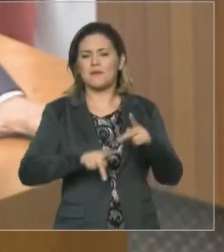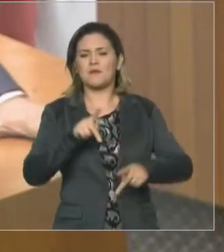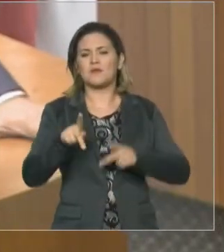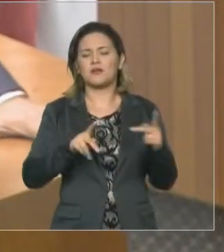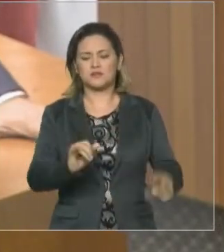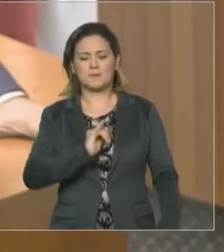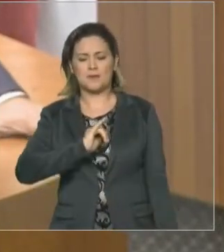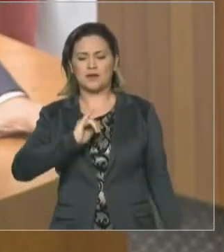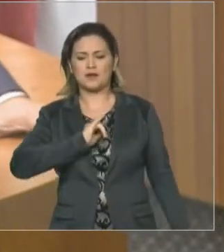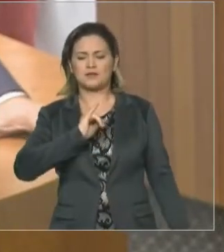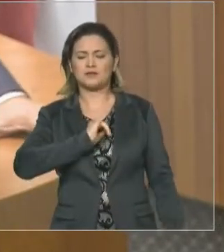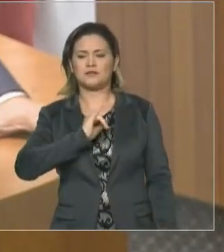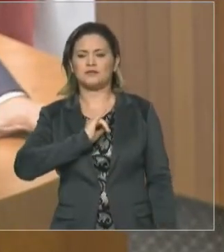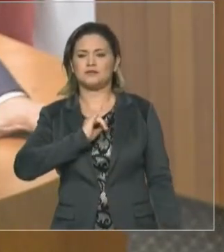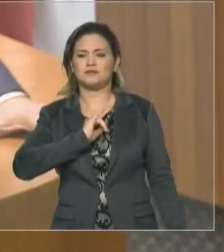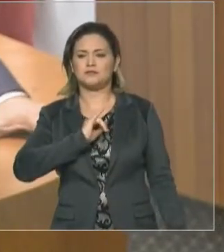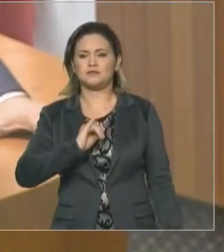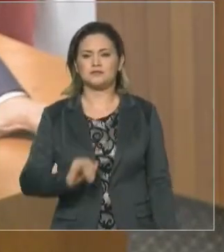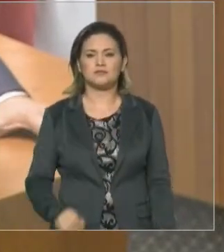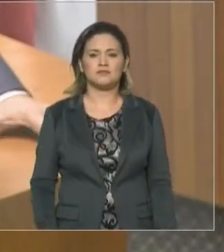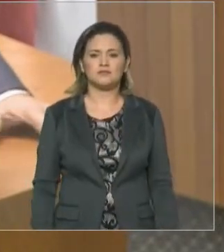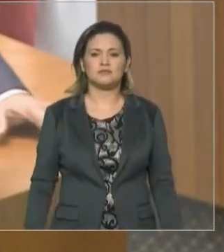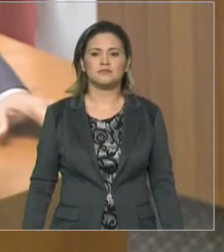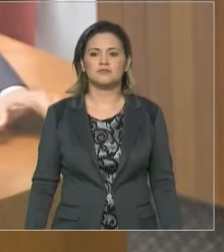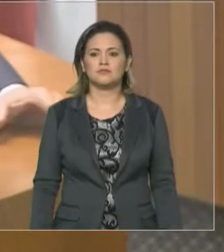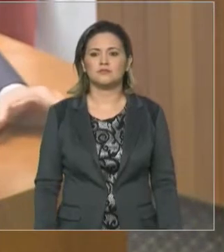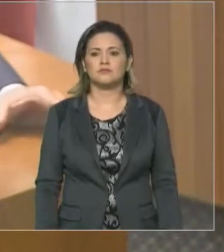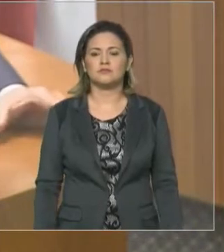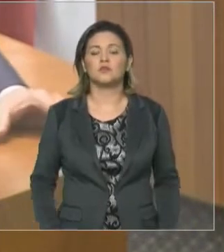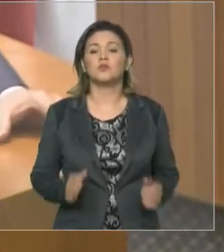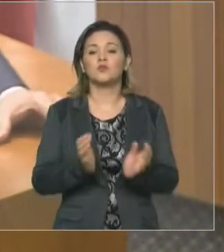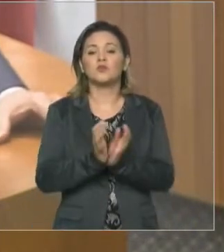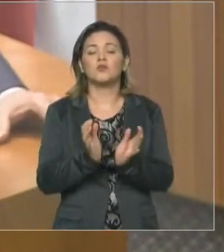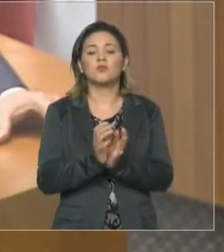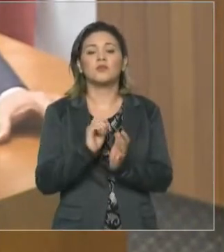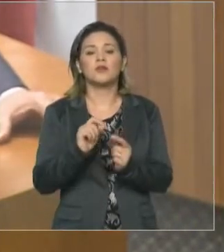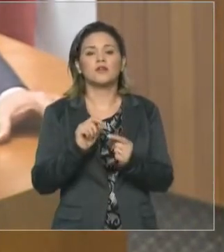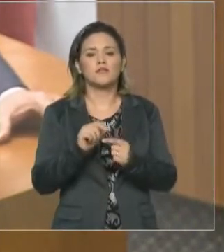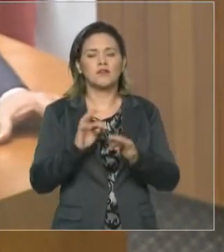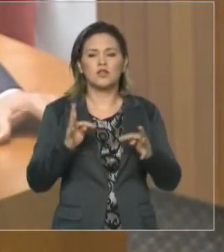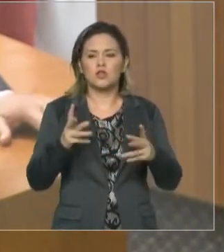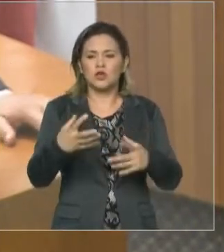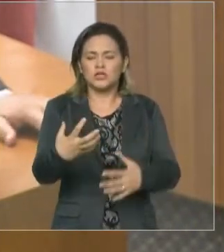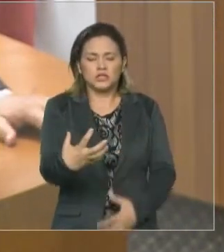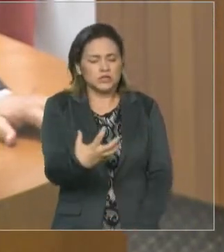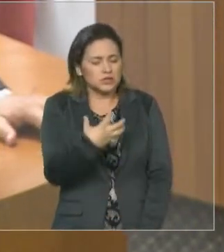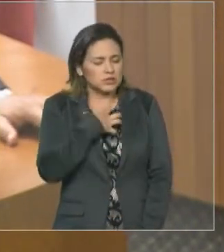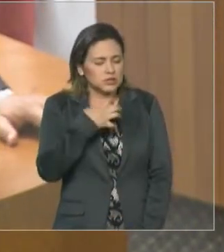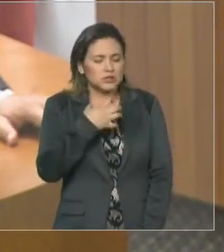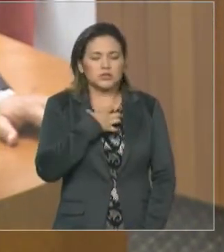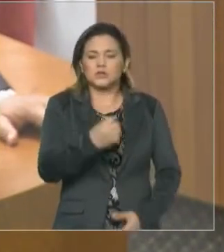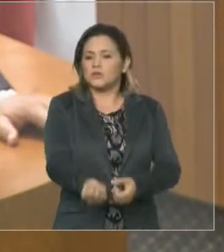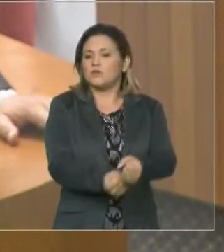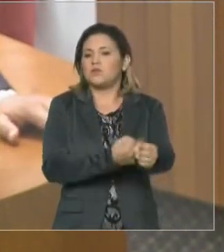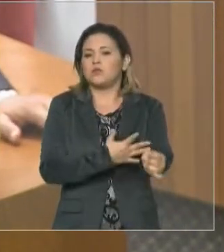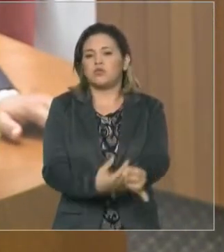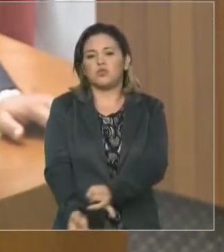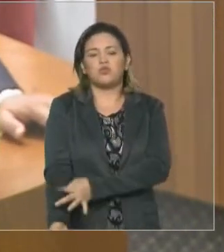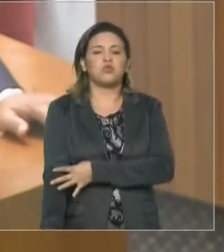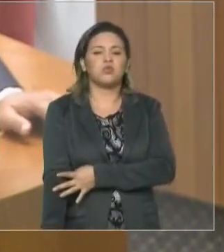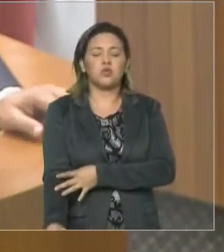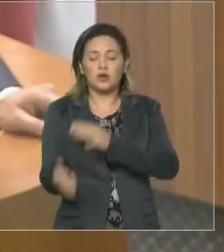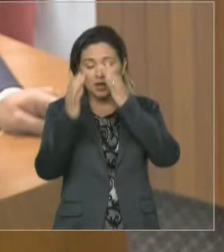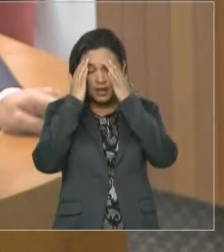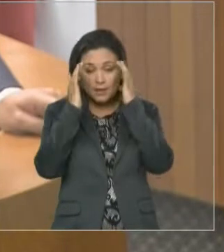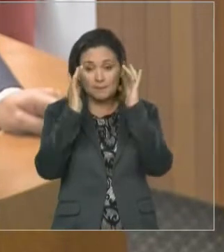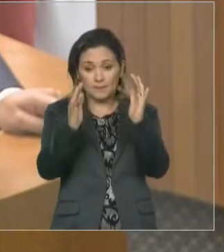povo da região tocantina, de um time que faz todos vibrarem e todos respeitarem a